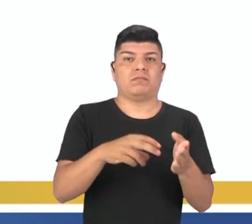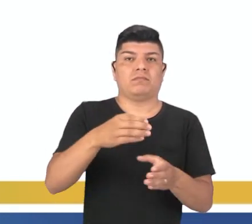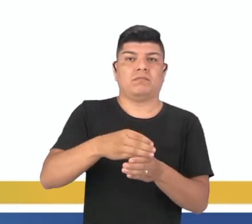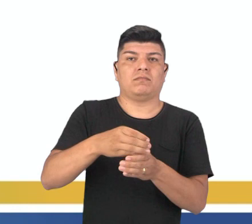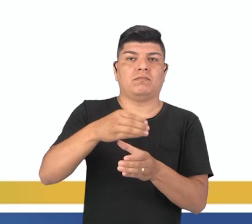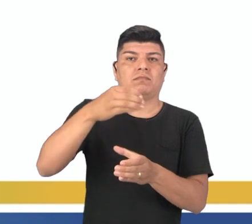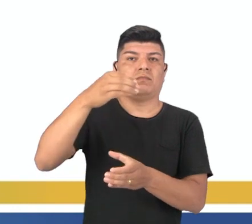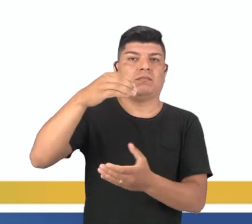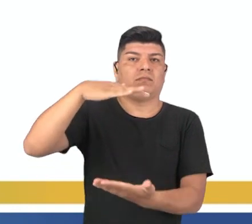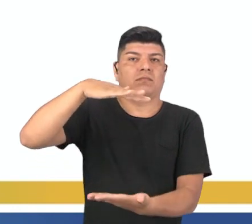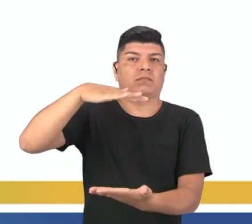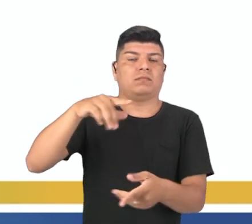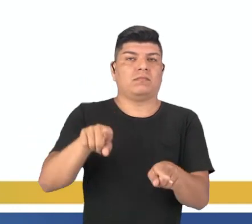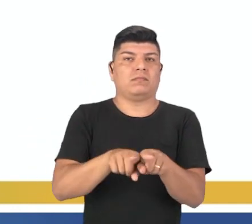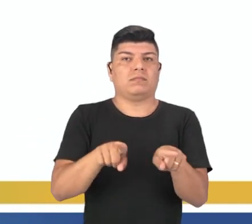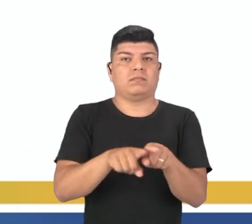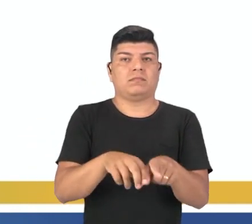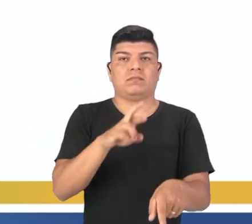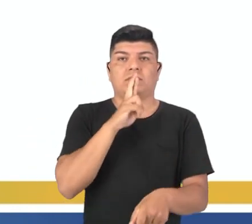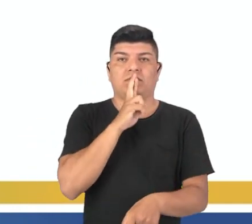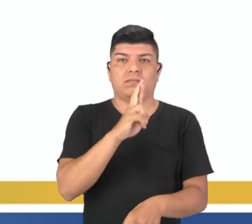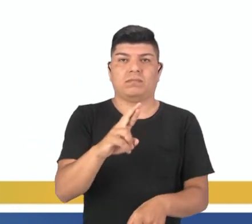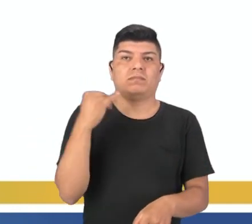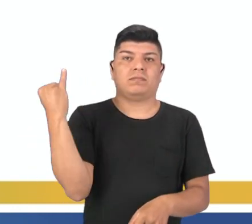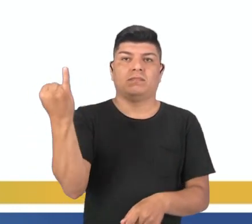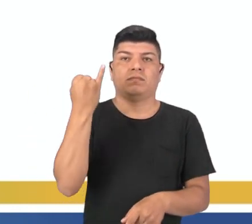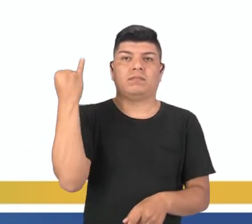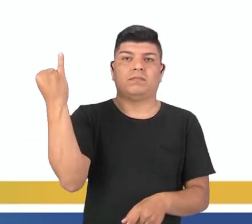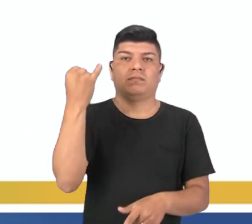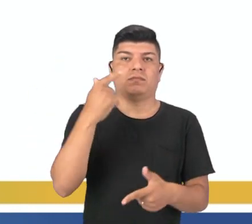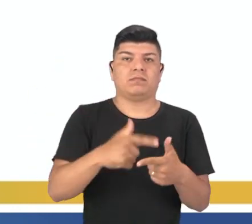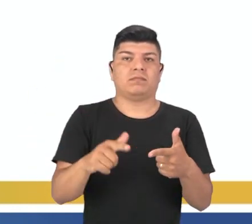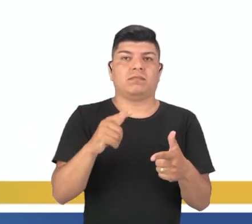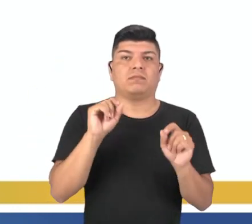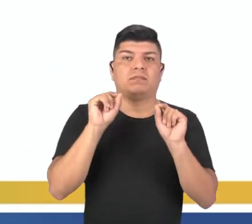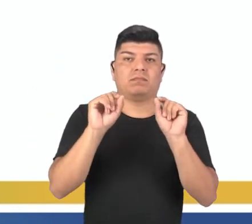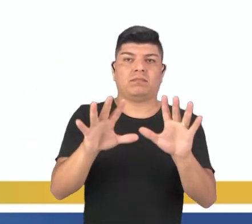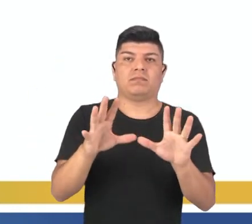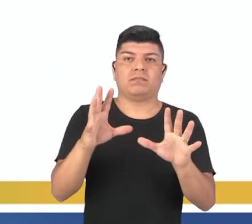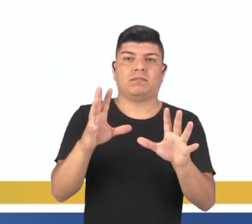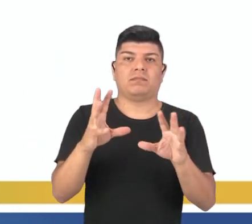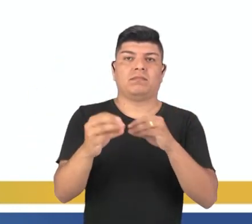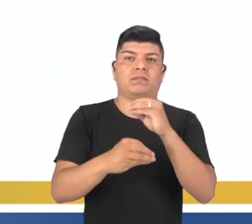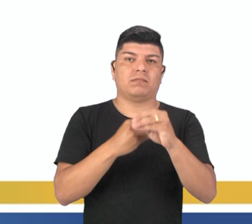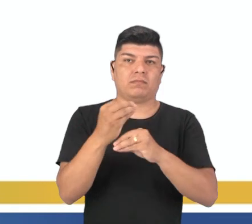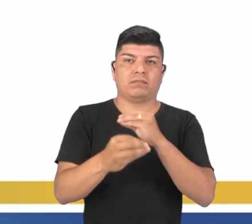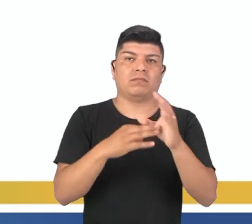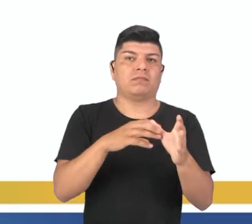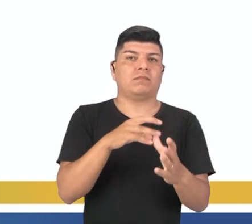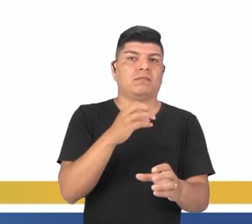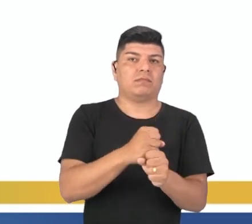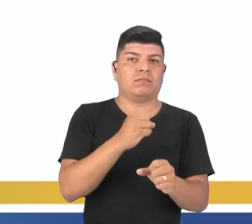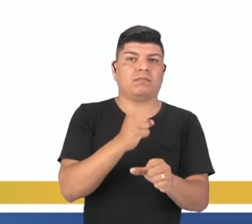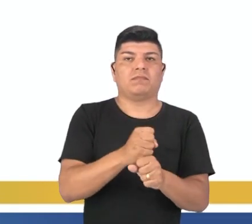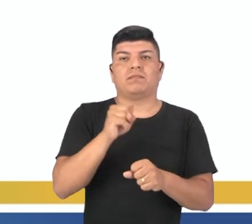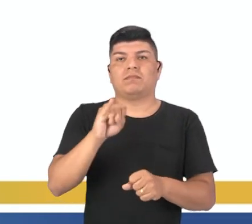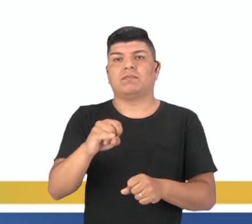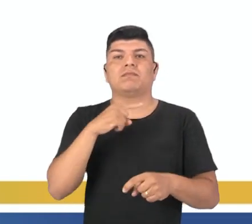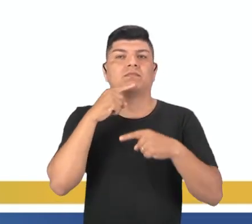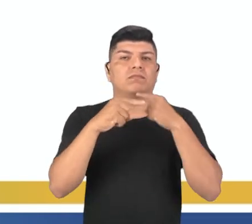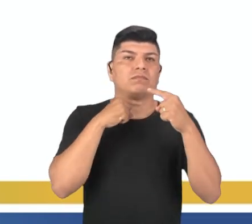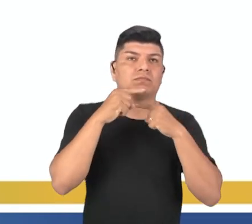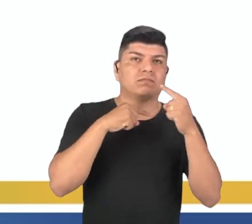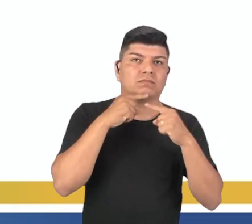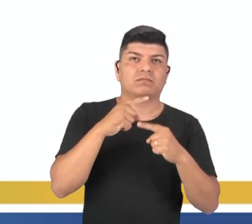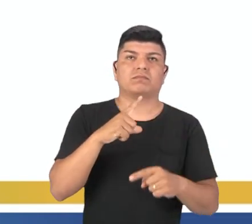cilindros e também resolvemos, né, importantes situações, problemas envolvendo esse tipo de cálculo. Se você ficou com